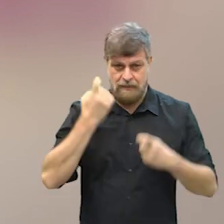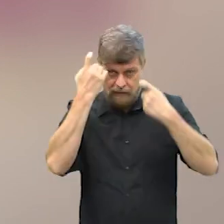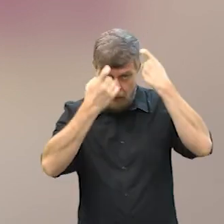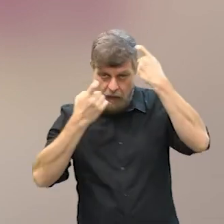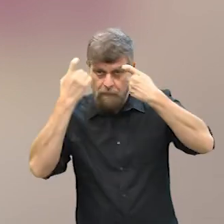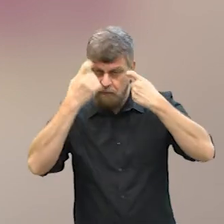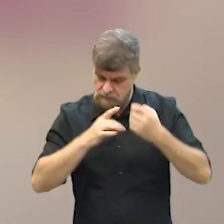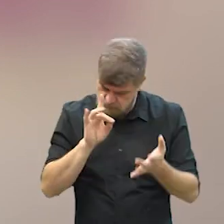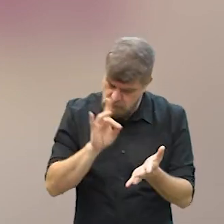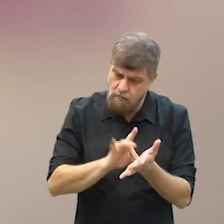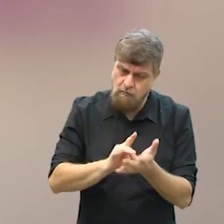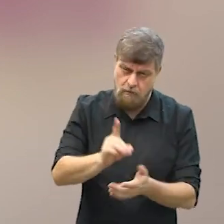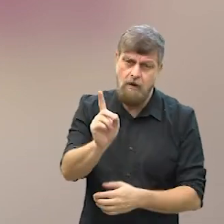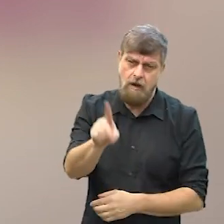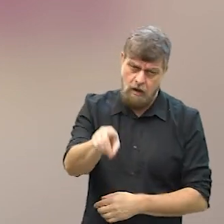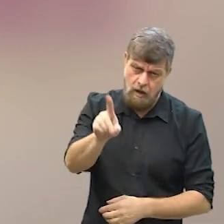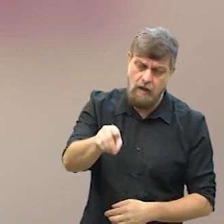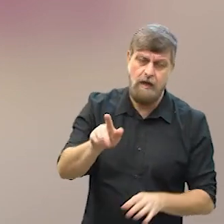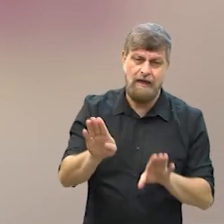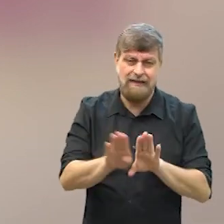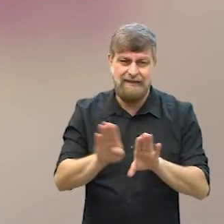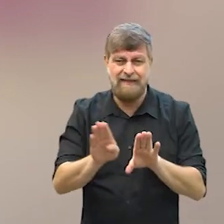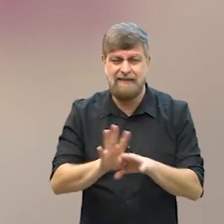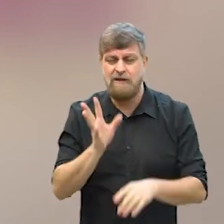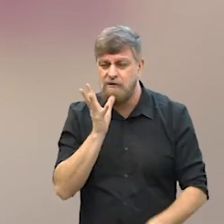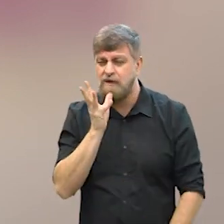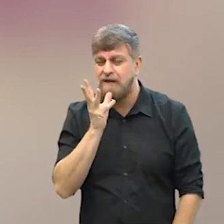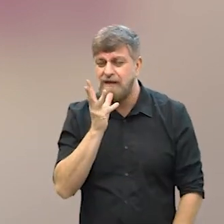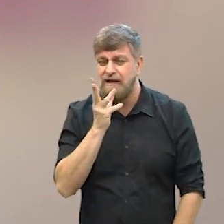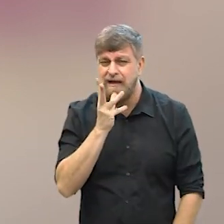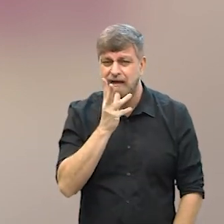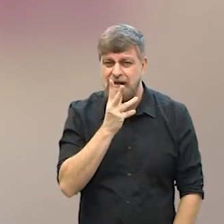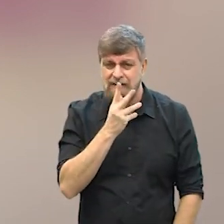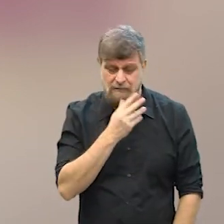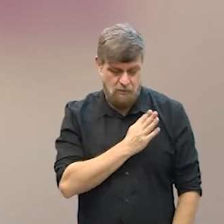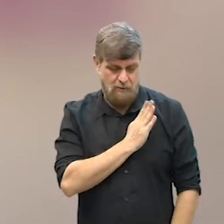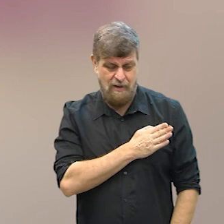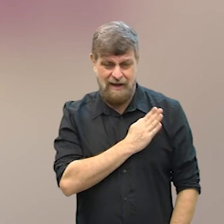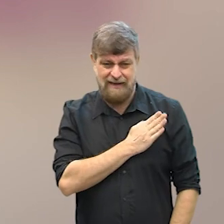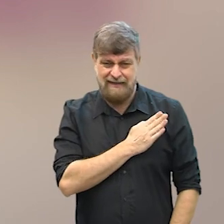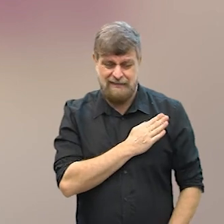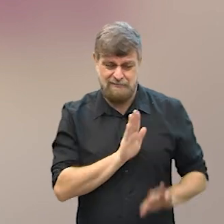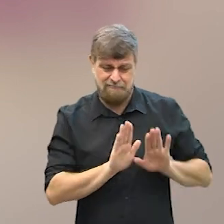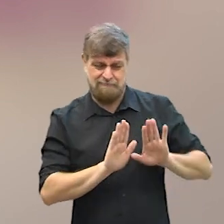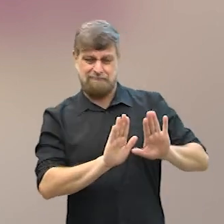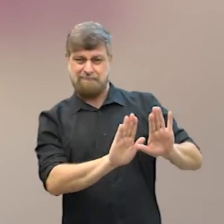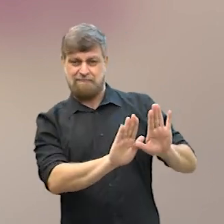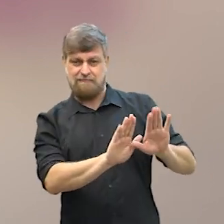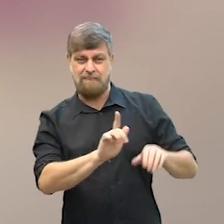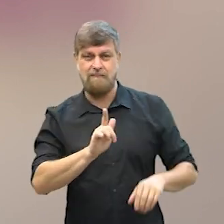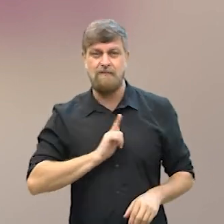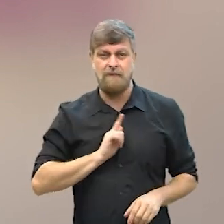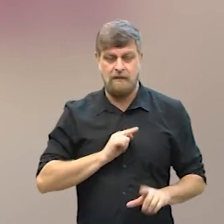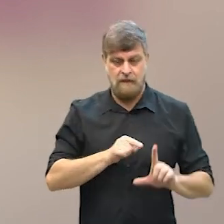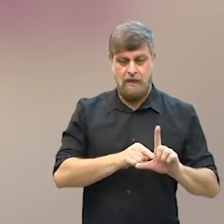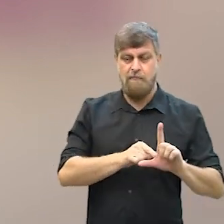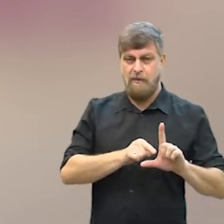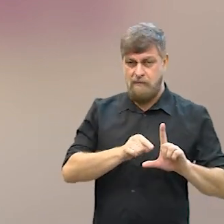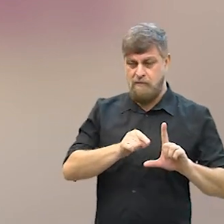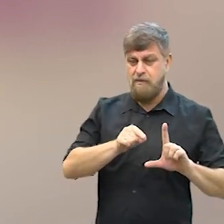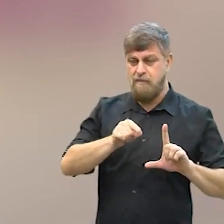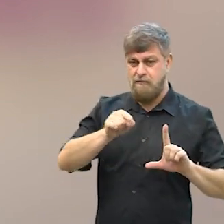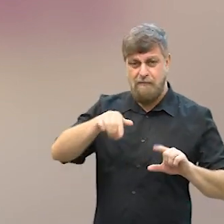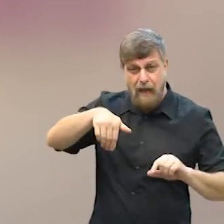essa preocupação, isso é real, isso retardou muitos atendimentos na cardiologia, aumentou, sim,